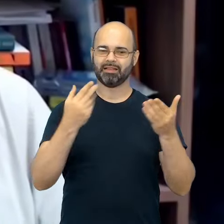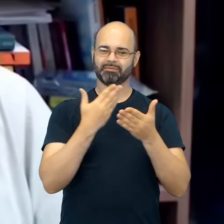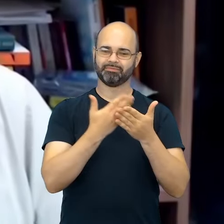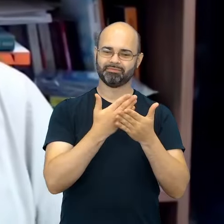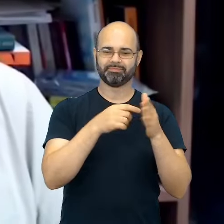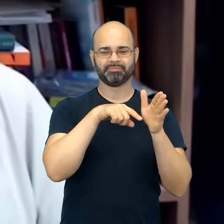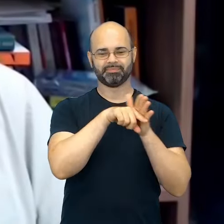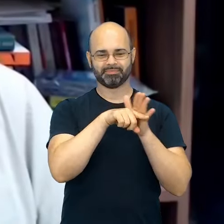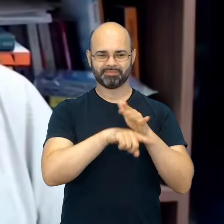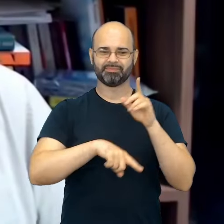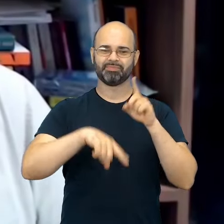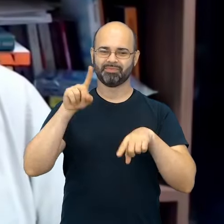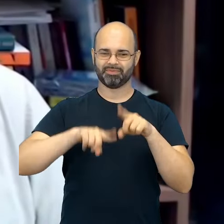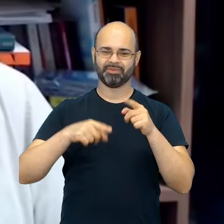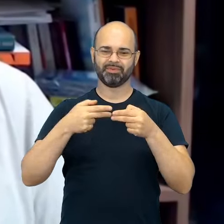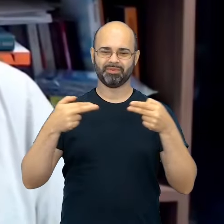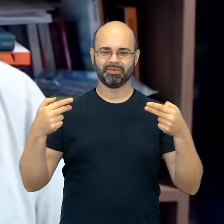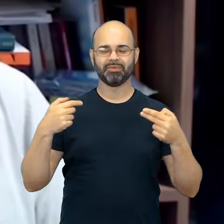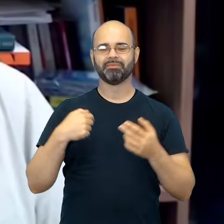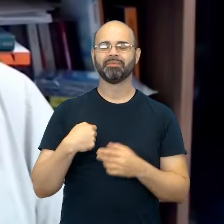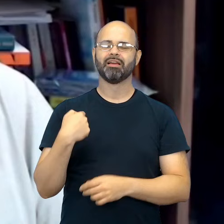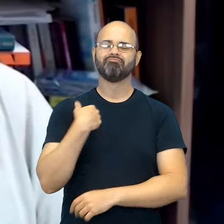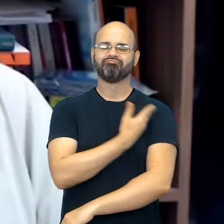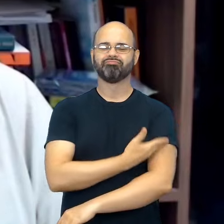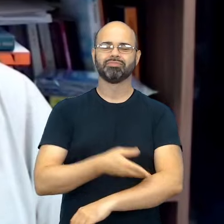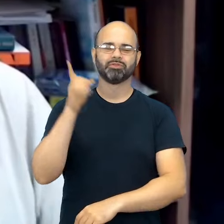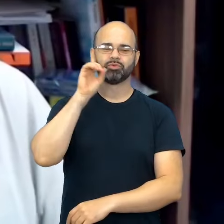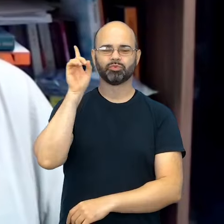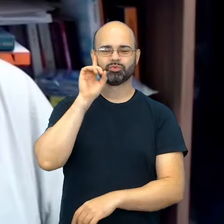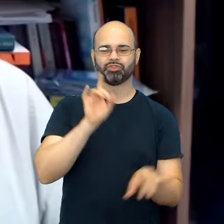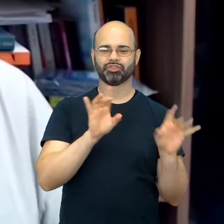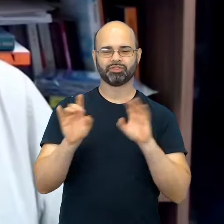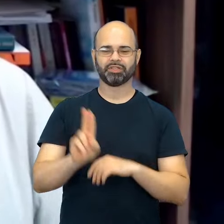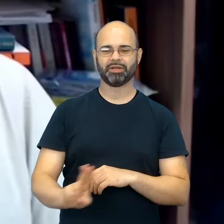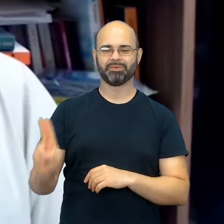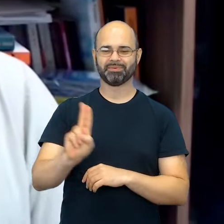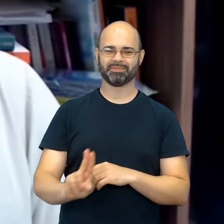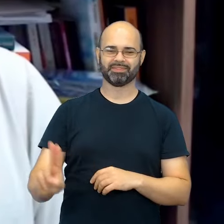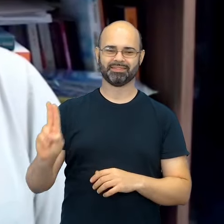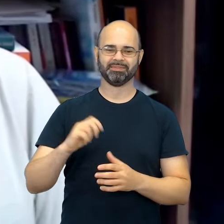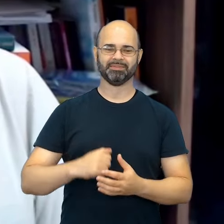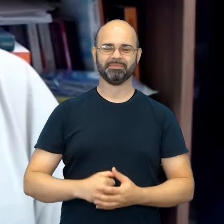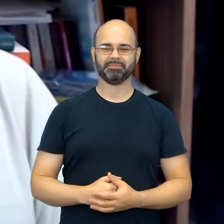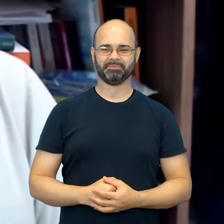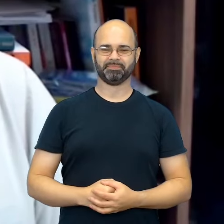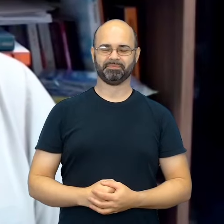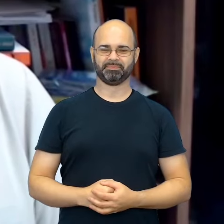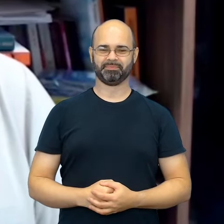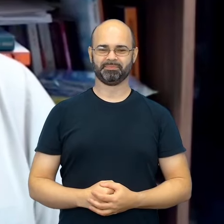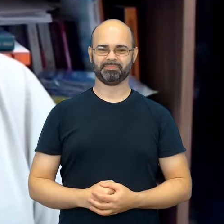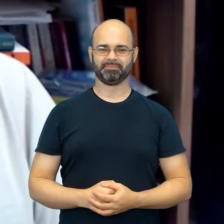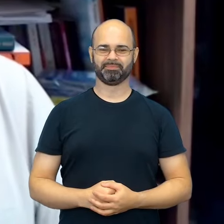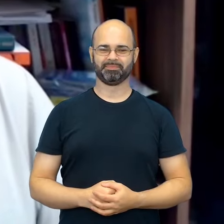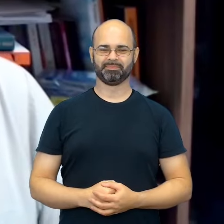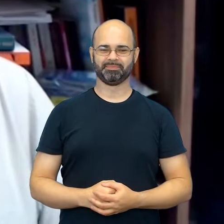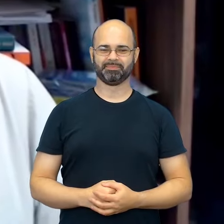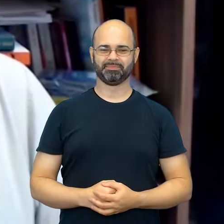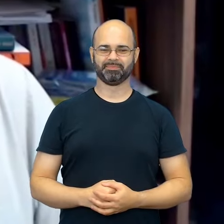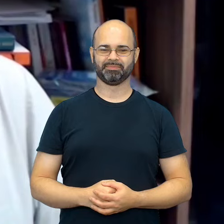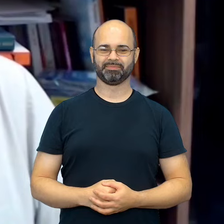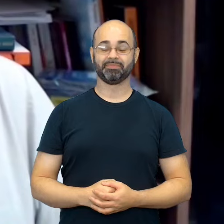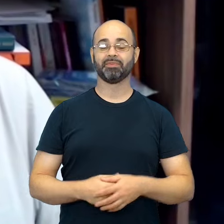aí que normalmente eu uso no meu dia a dia. Hoje, né, temos aqui